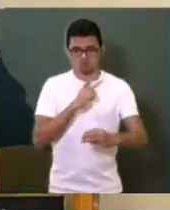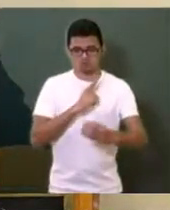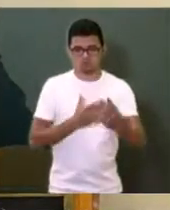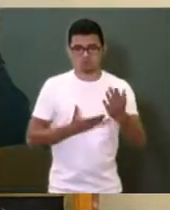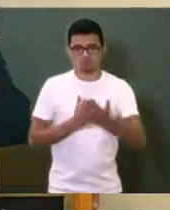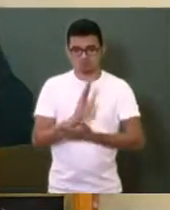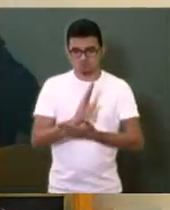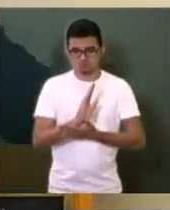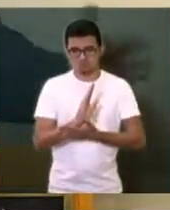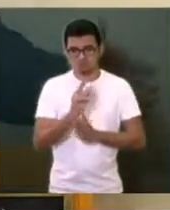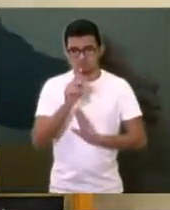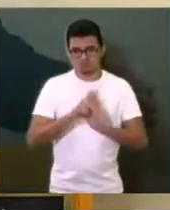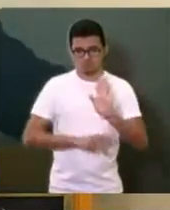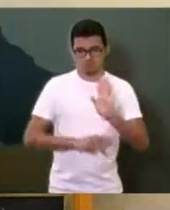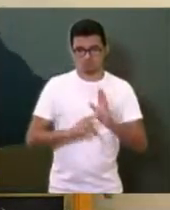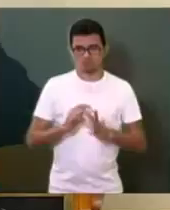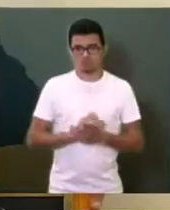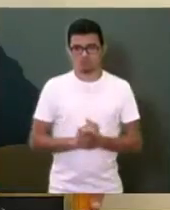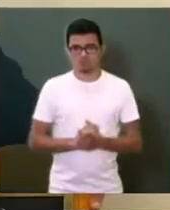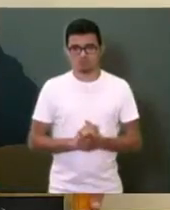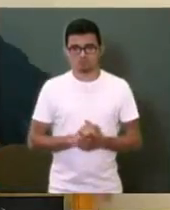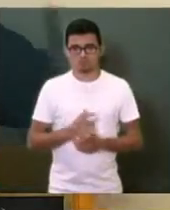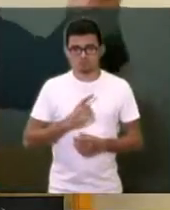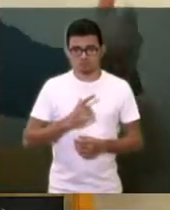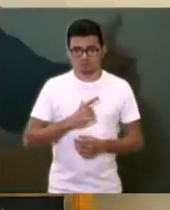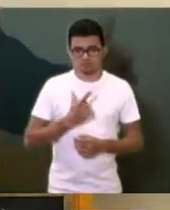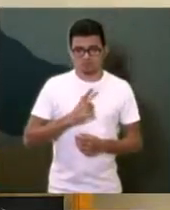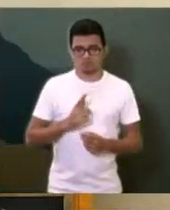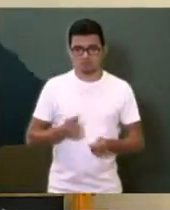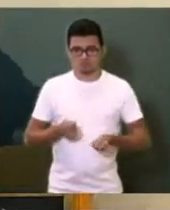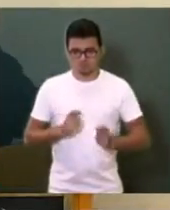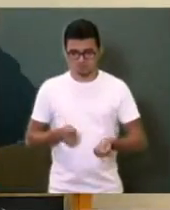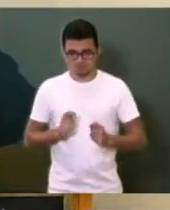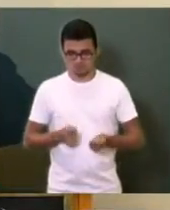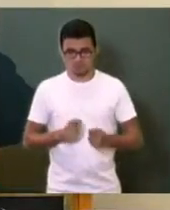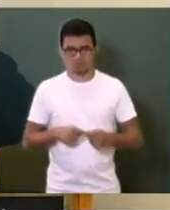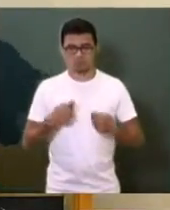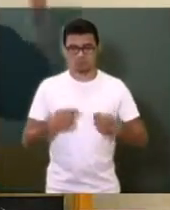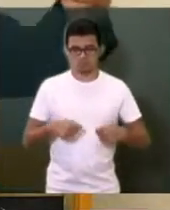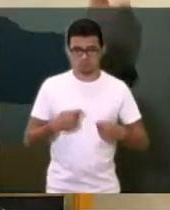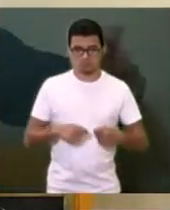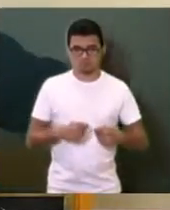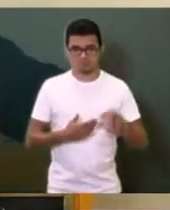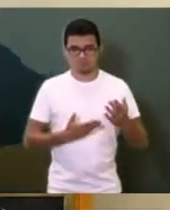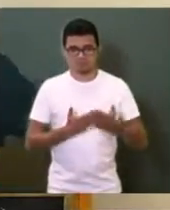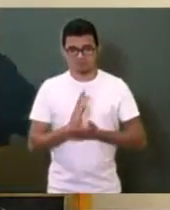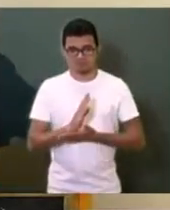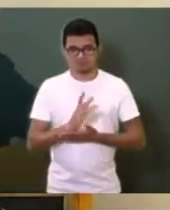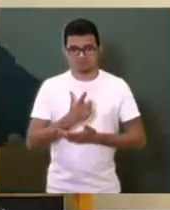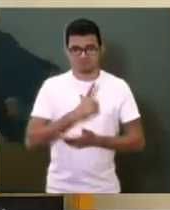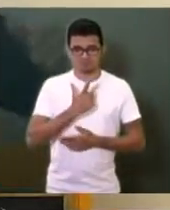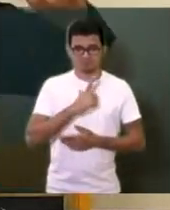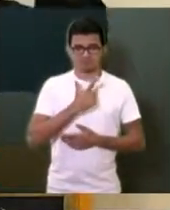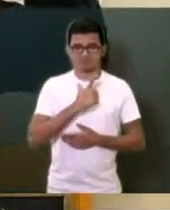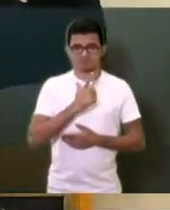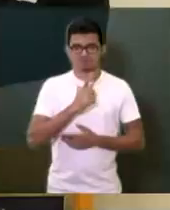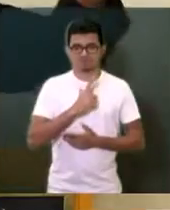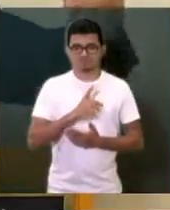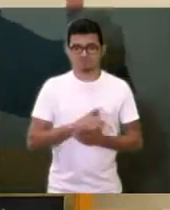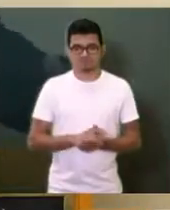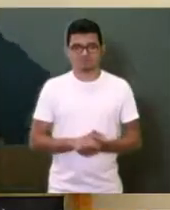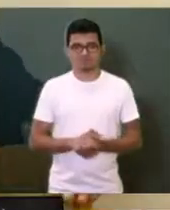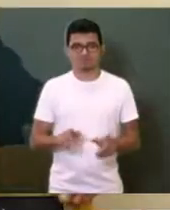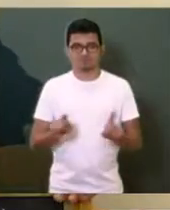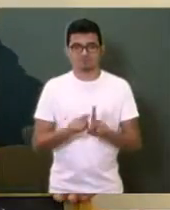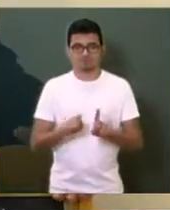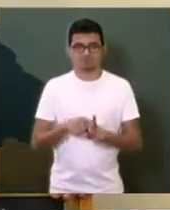projeto como da carroça que tem que passar por duas votações você tem que ouvir a população e ainda o